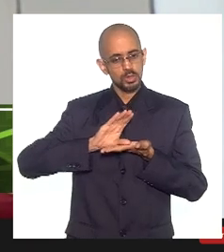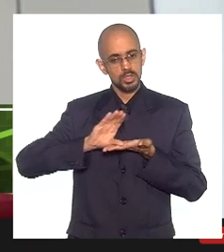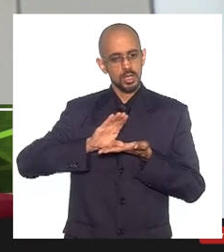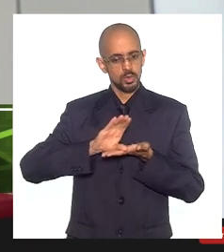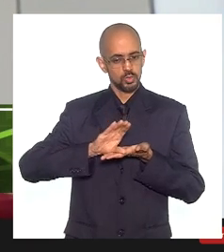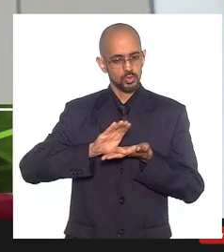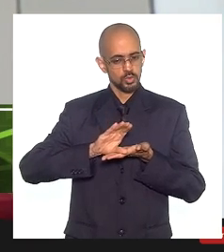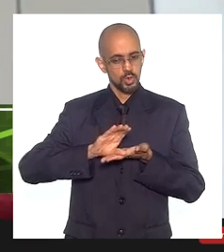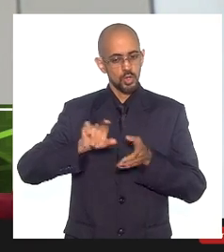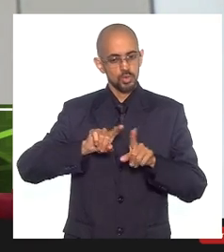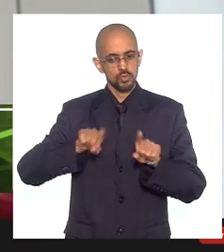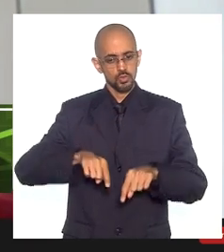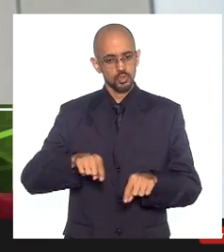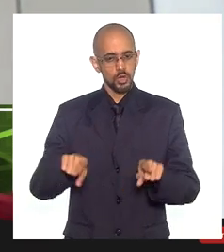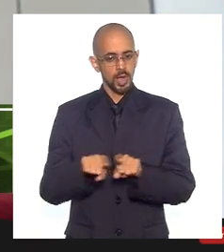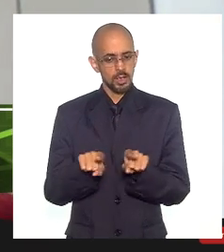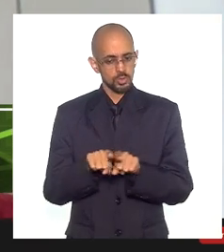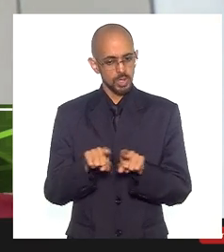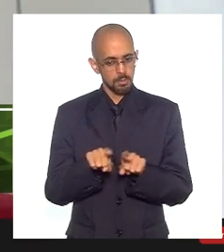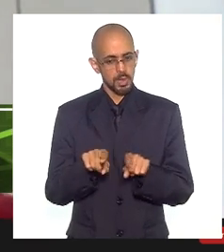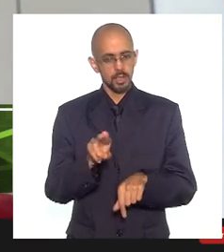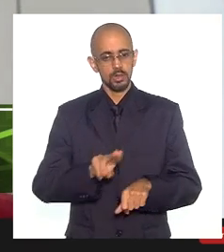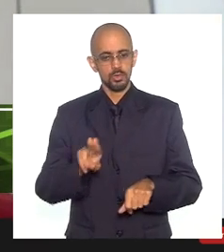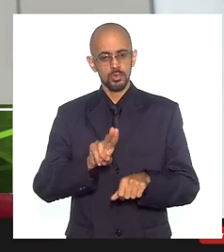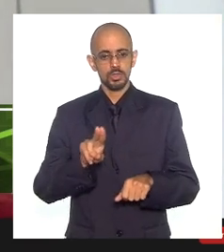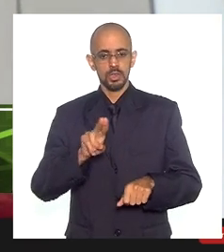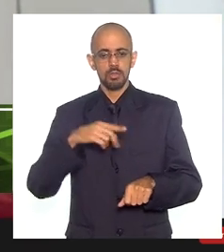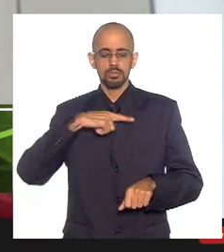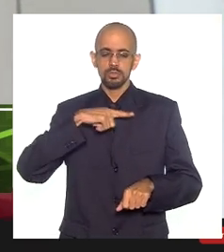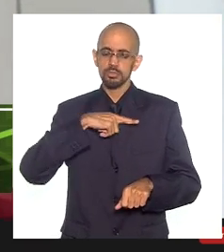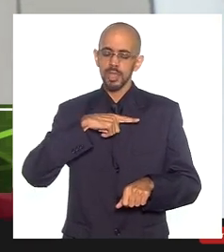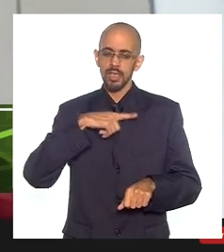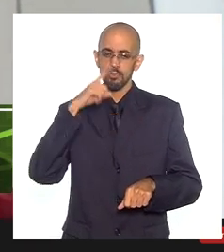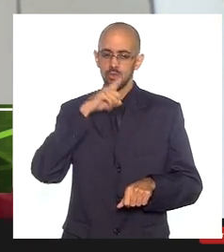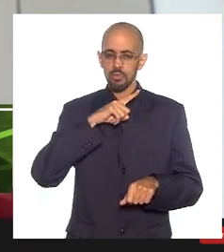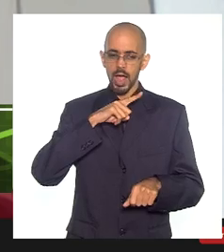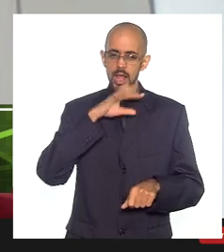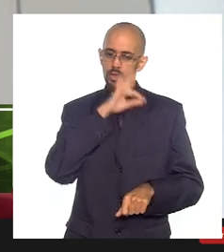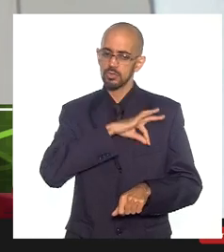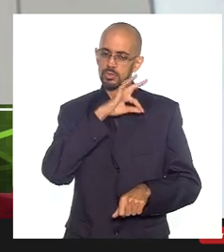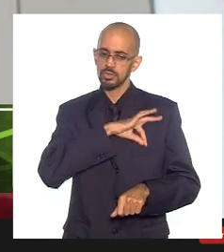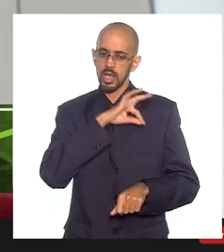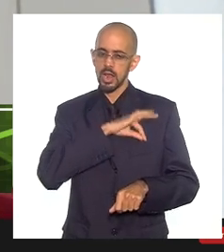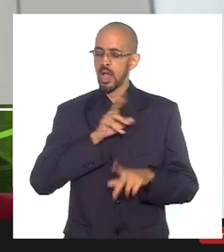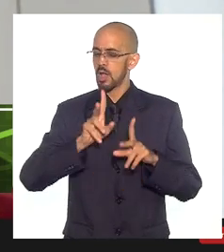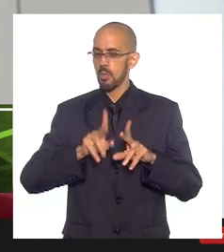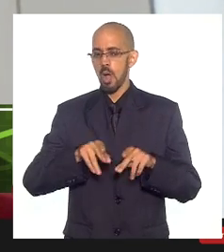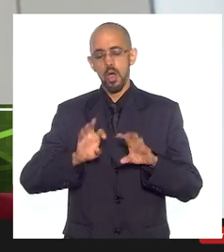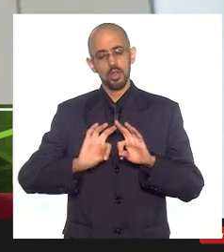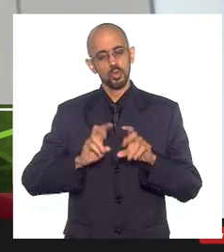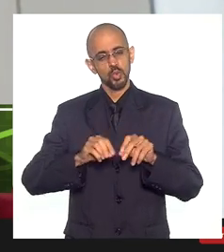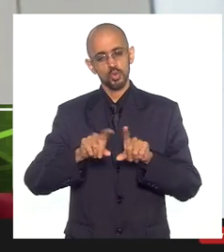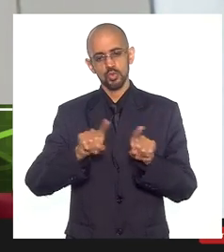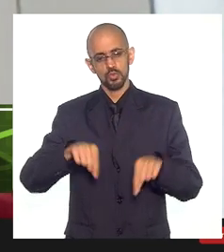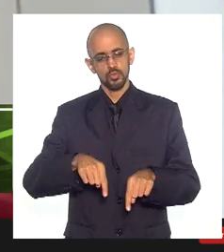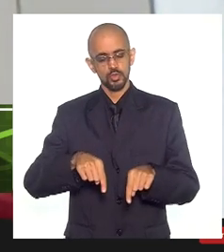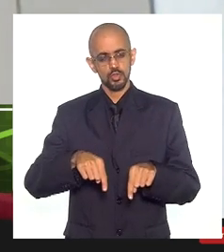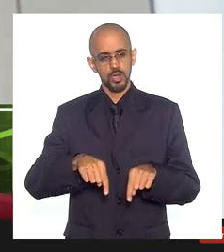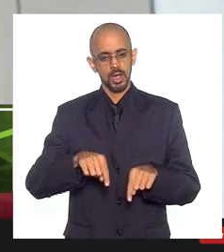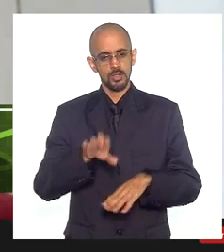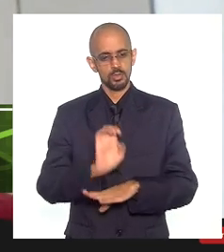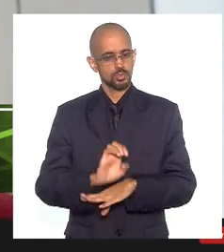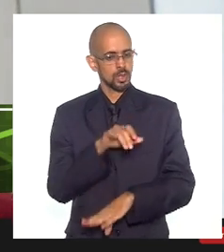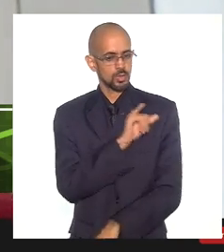universidades também estão com esse grande déficit salarial que os servidores do Estado do Rio de Janeiro como um todo estão enfrentando. Então,